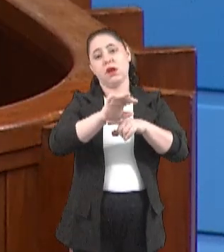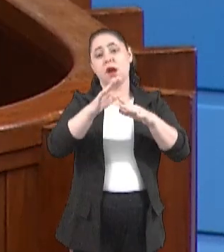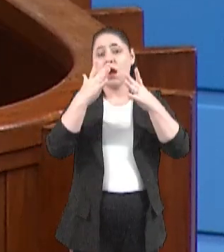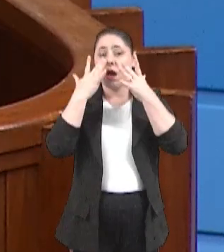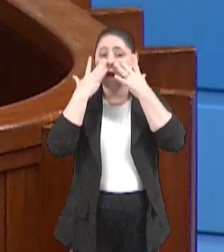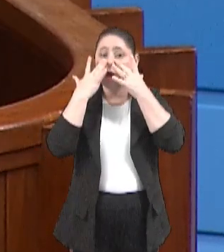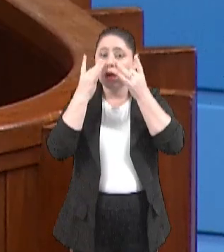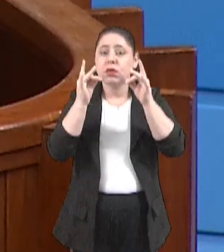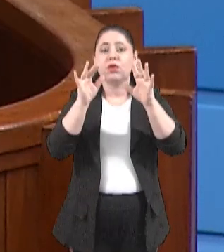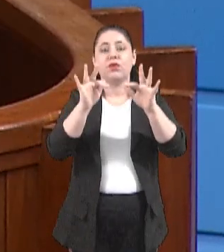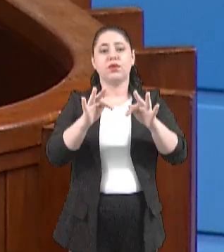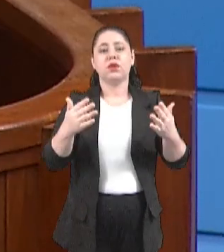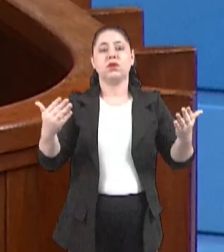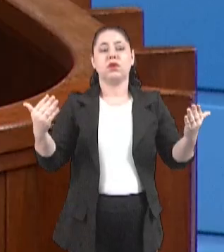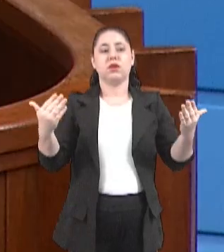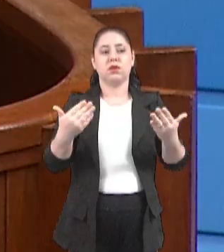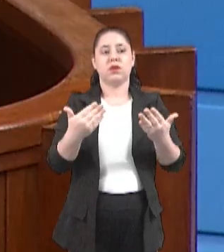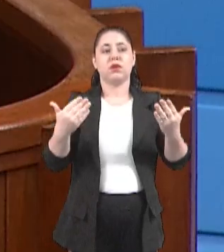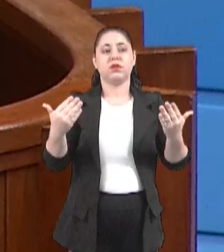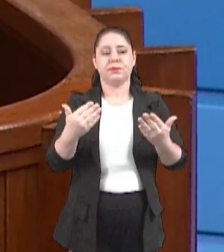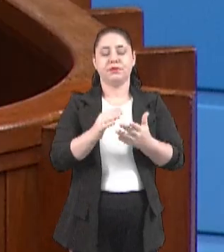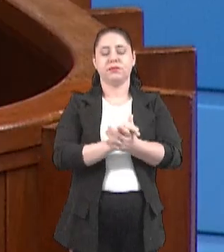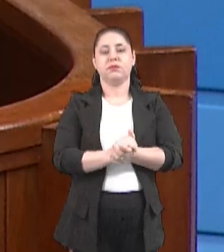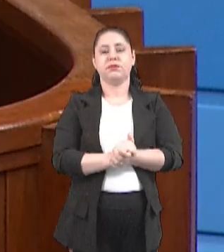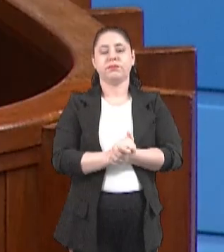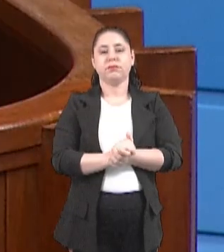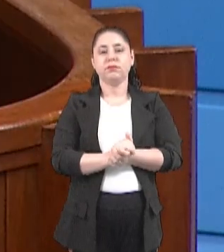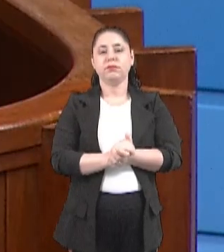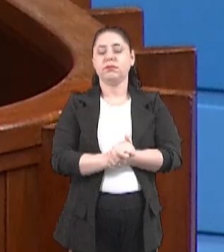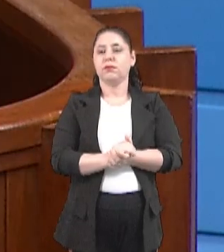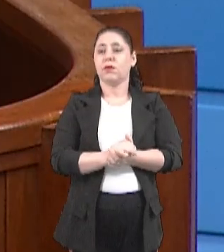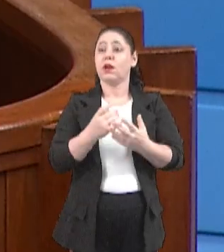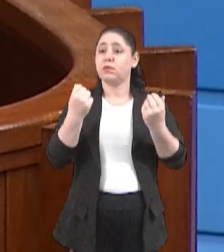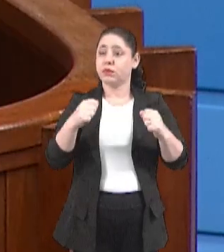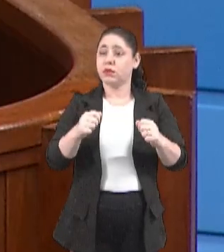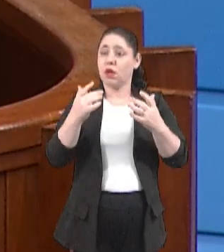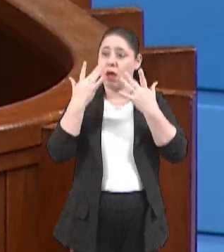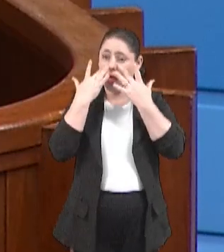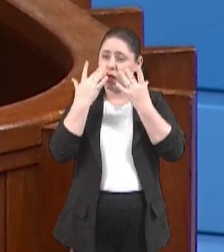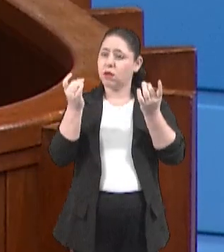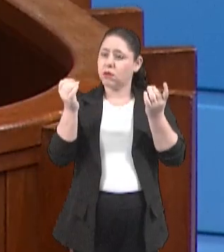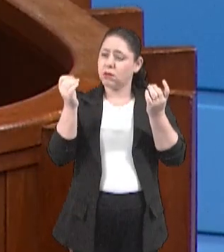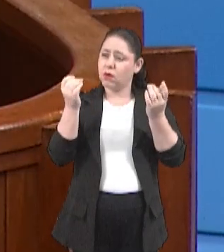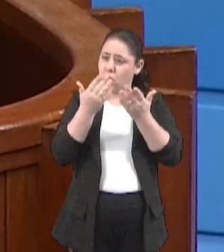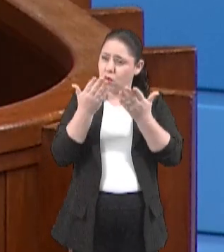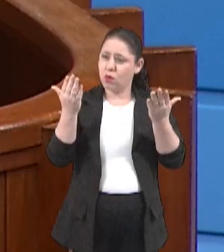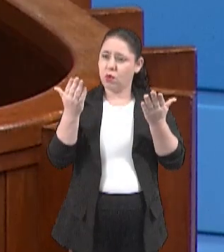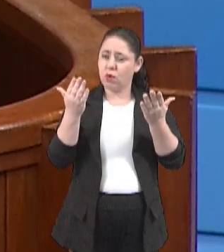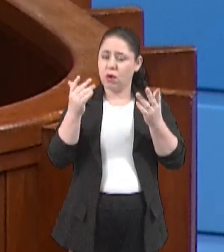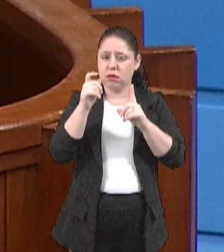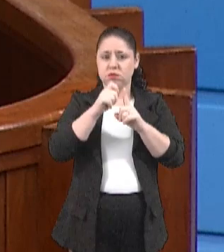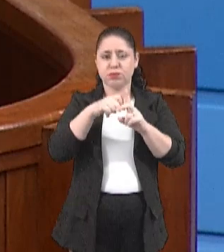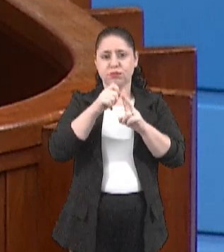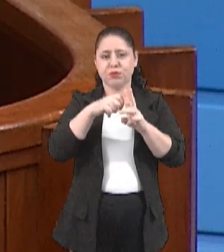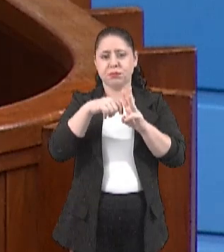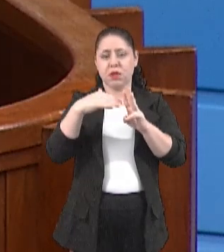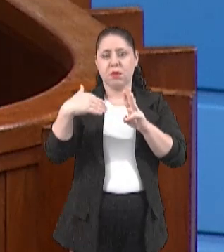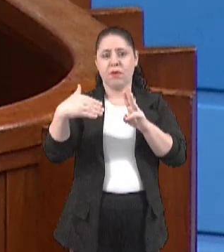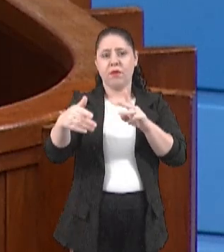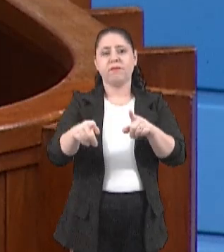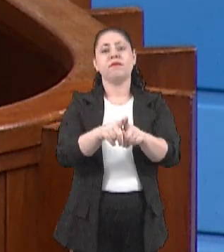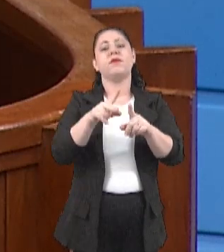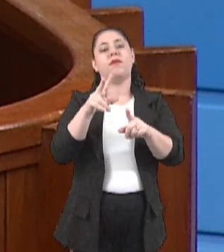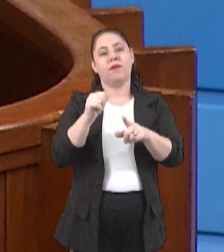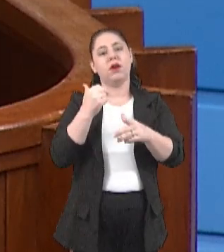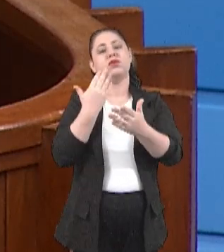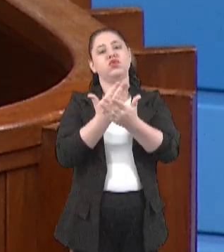aqui, finalizo aqui, chamando a atenção para essa pauta e dizer que nos próximos meses a gente vai